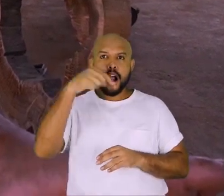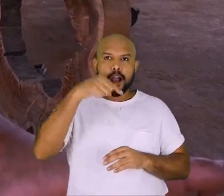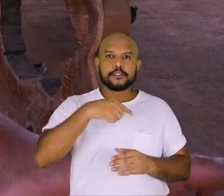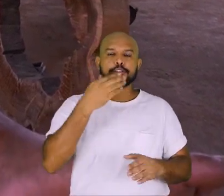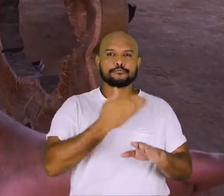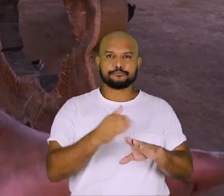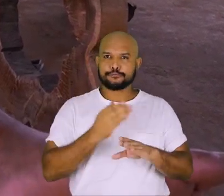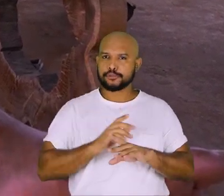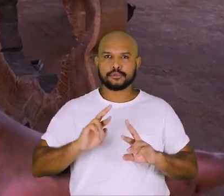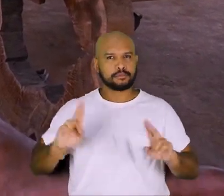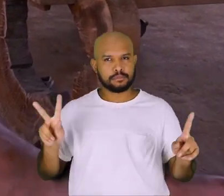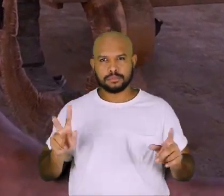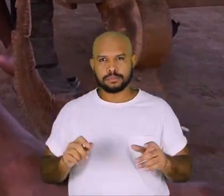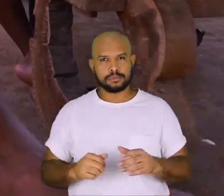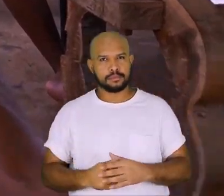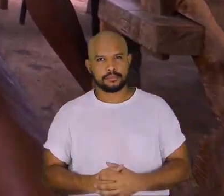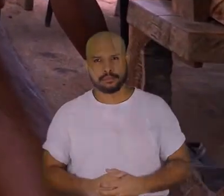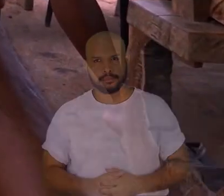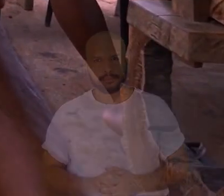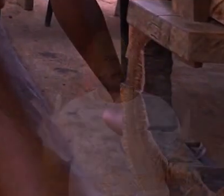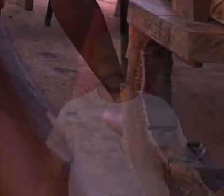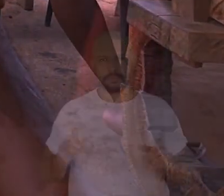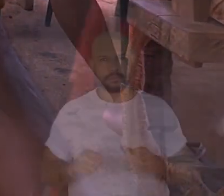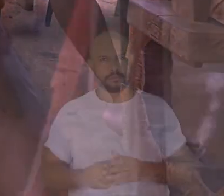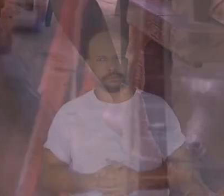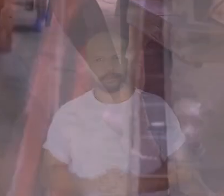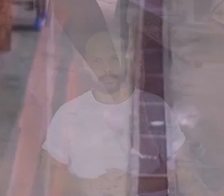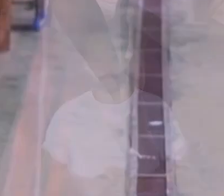teoria. Aqui dentro é prática.